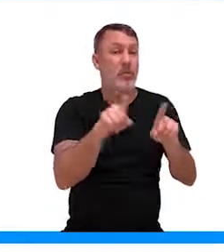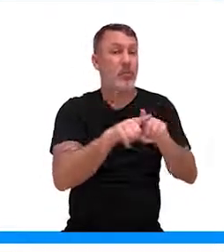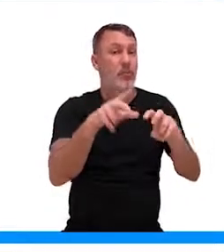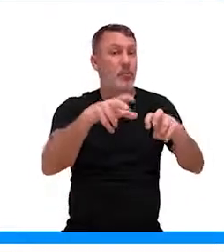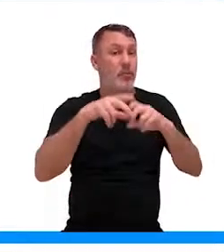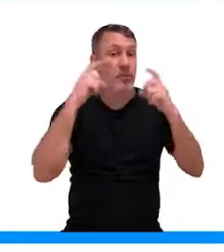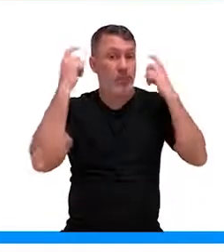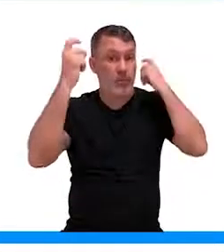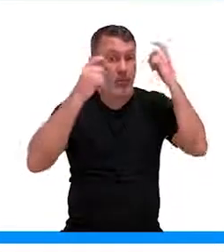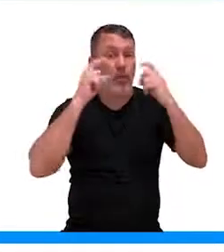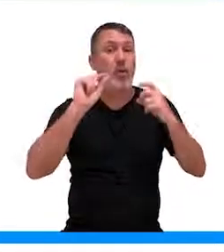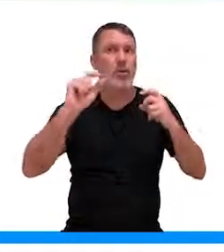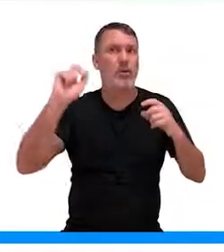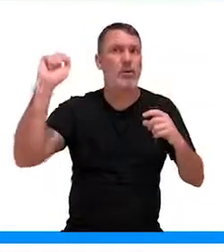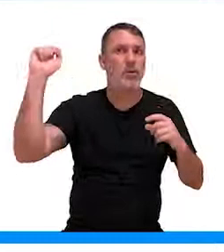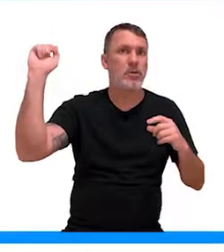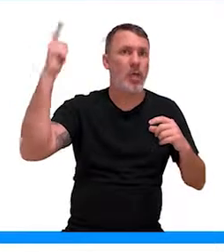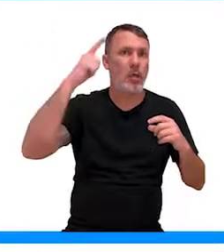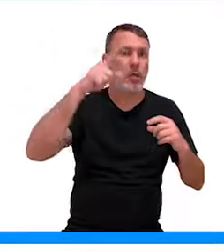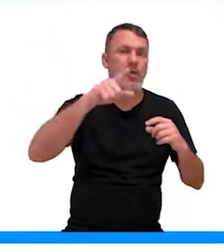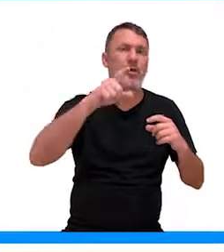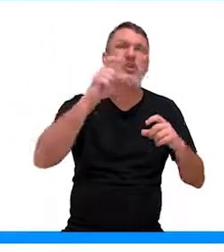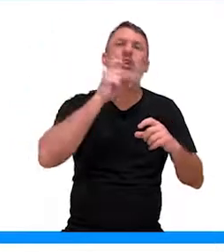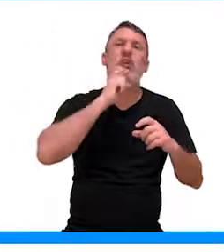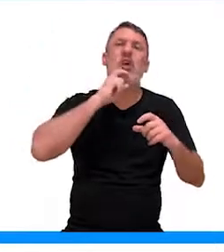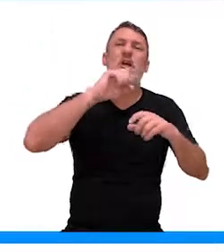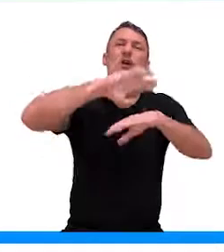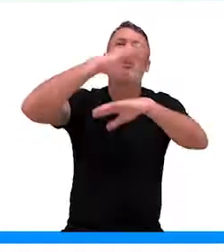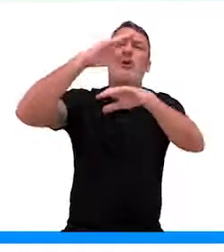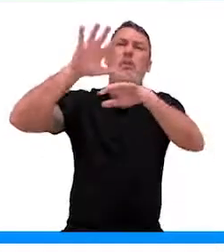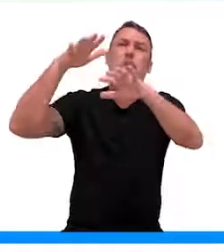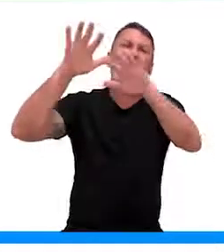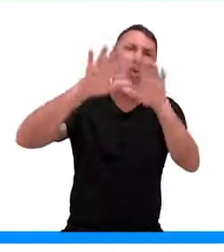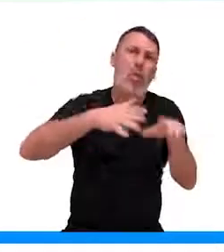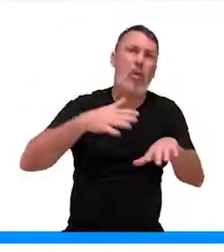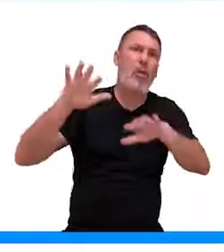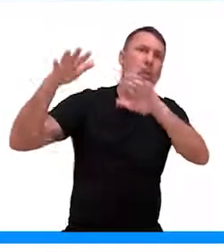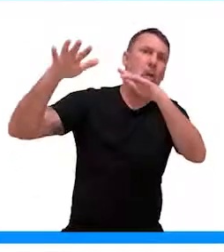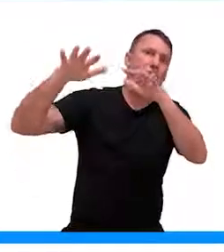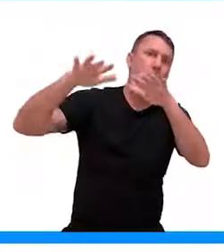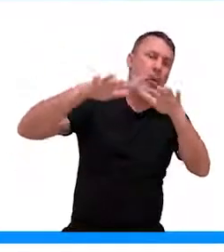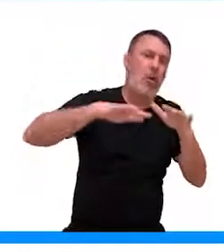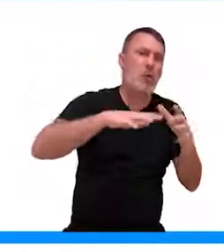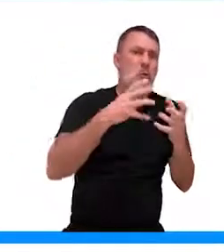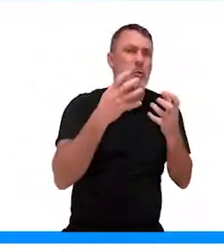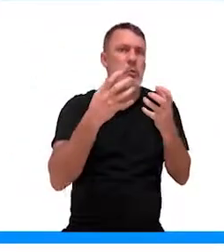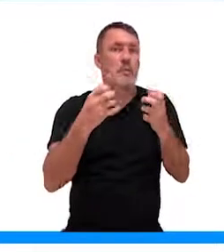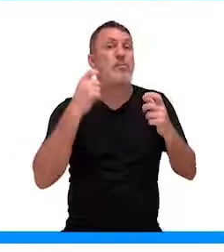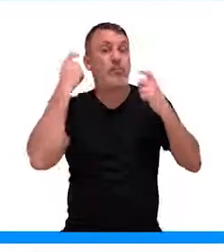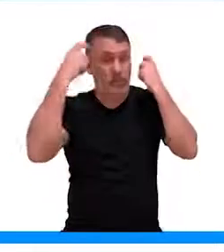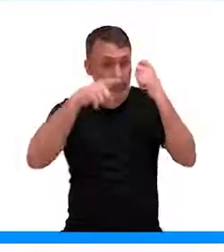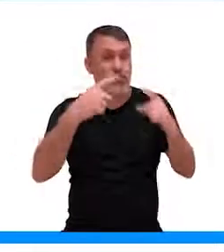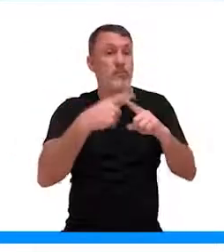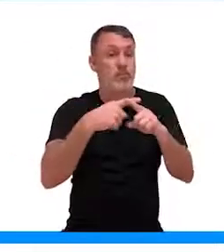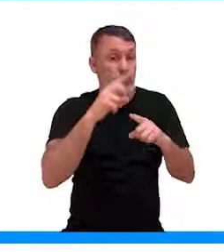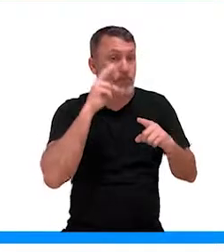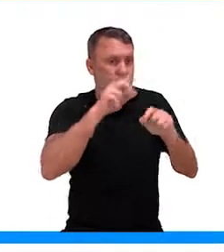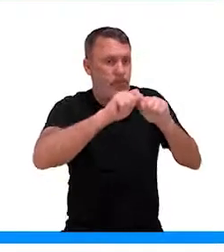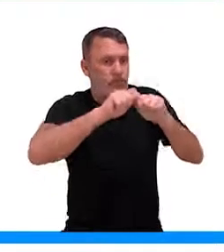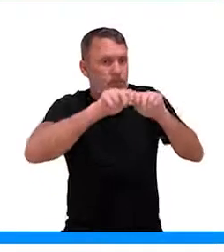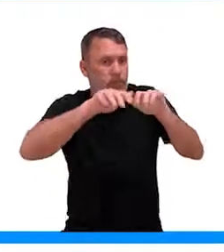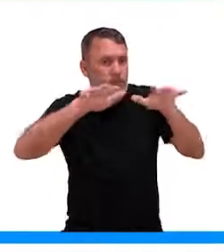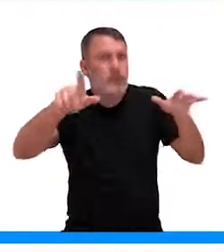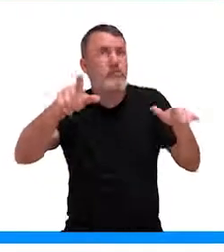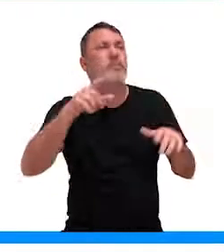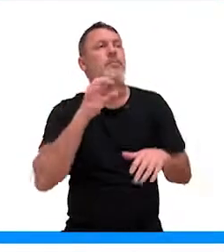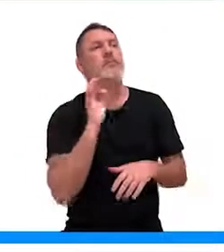torno do derretimento das calotas polares, das geleiras, o aumento do nível médio dos oceanos. Tá vendo como que esses dados eles vão te respaldando e